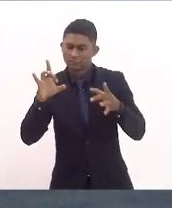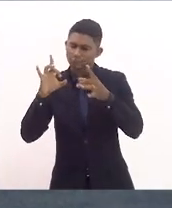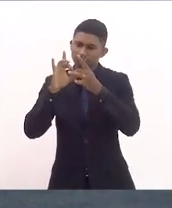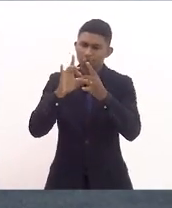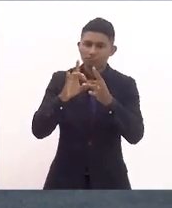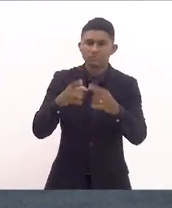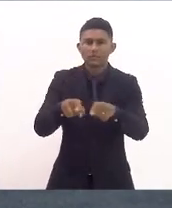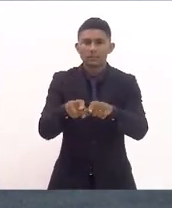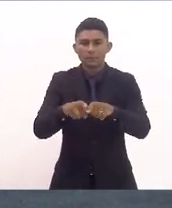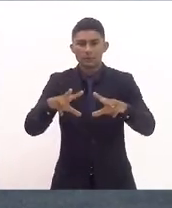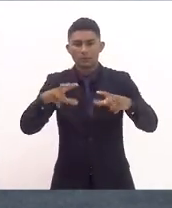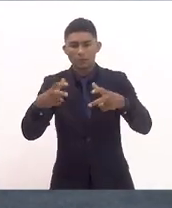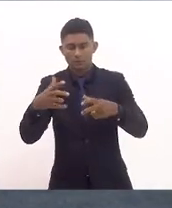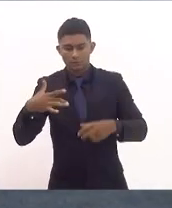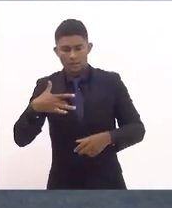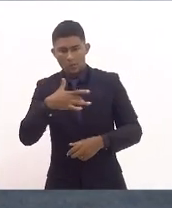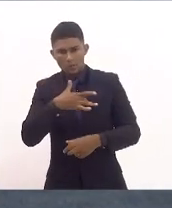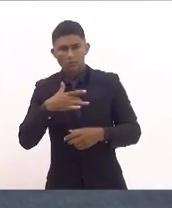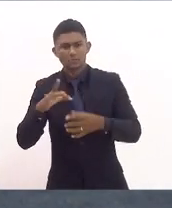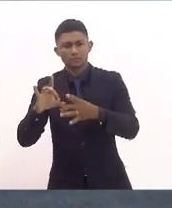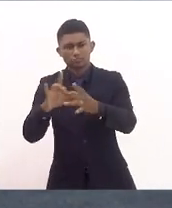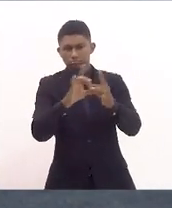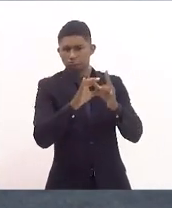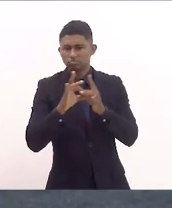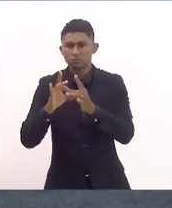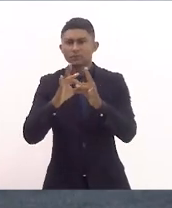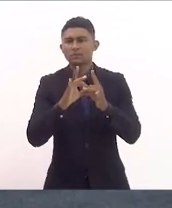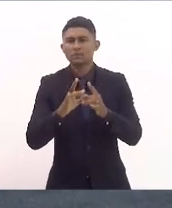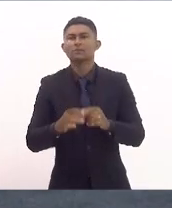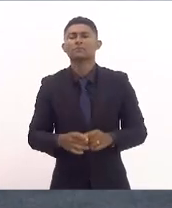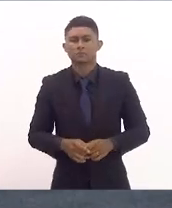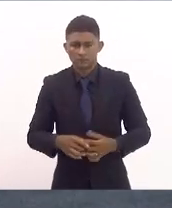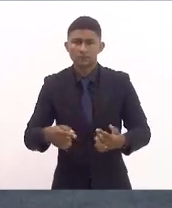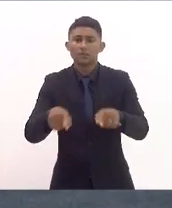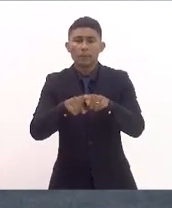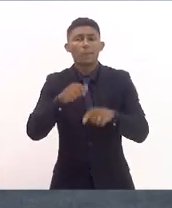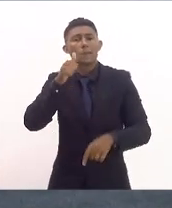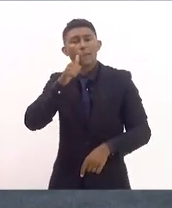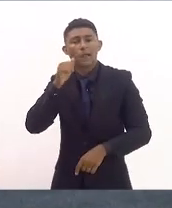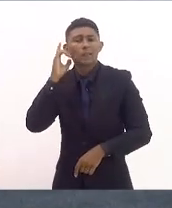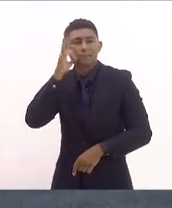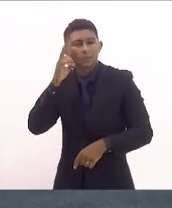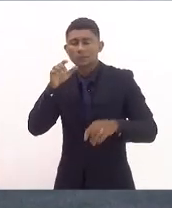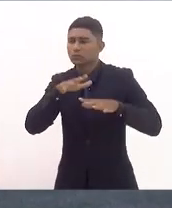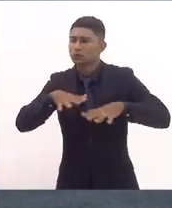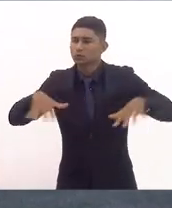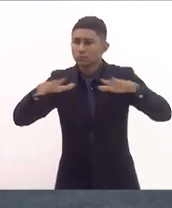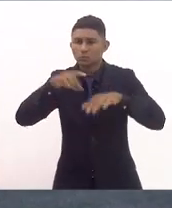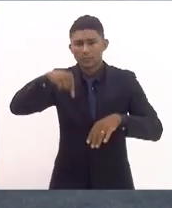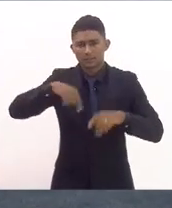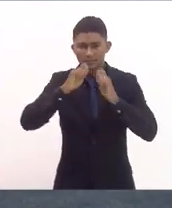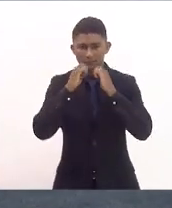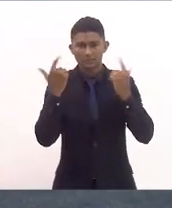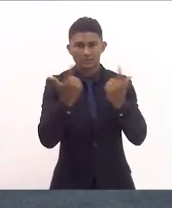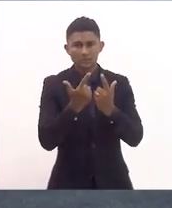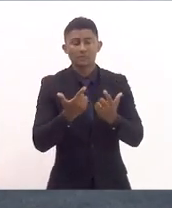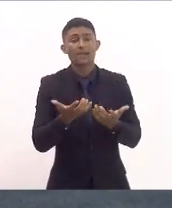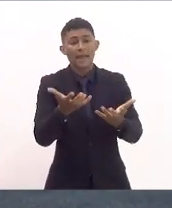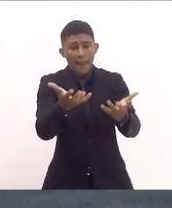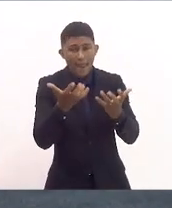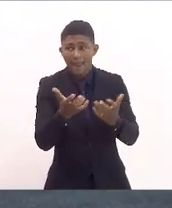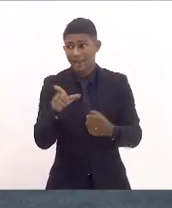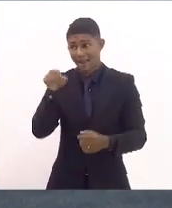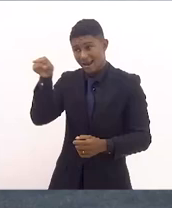da comissão de saúde e de todas as deputadas aqui da casa que querem ver aquela